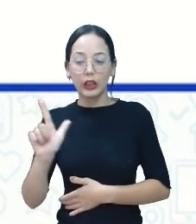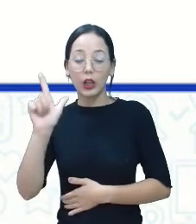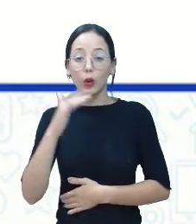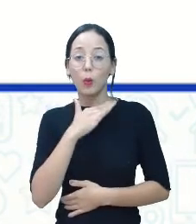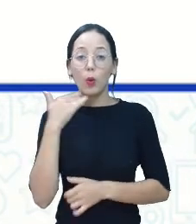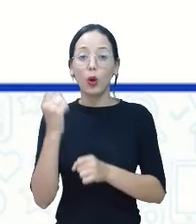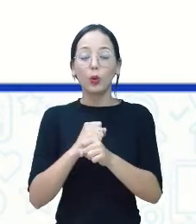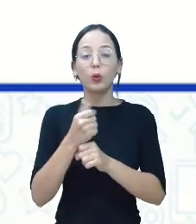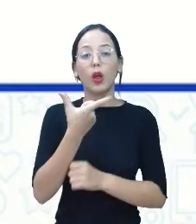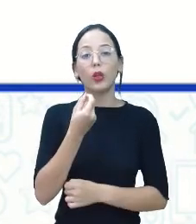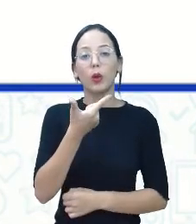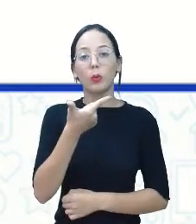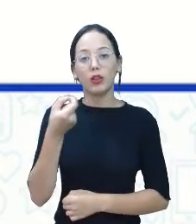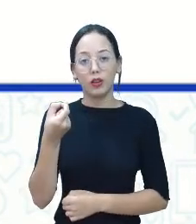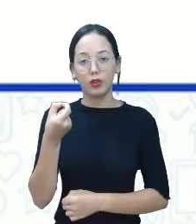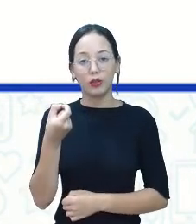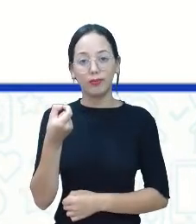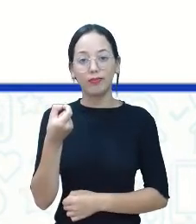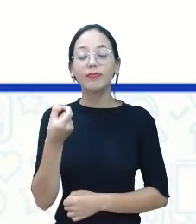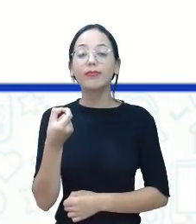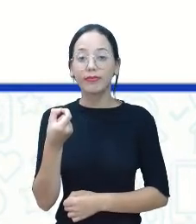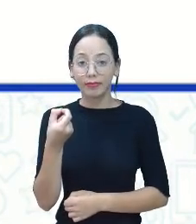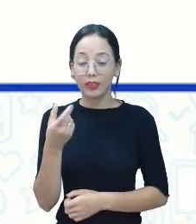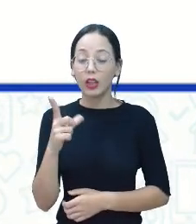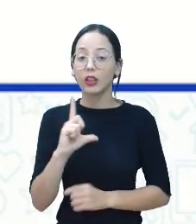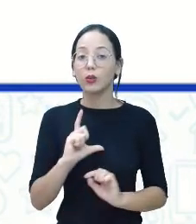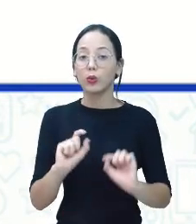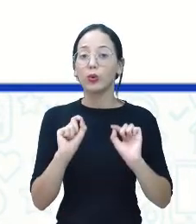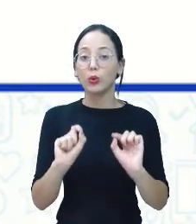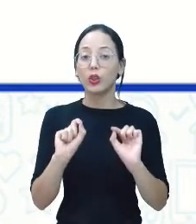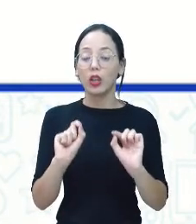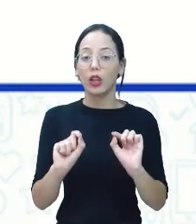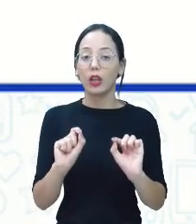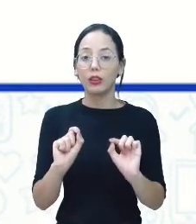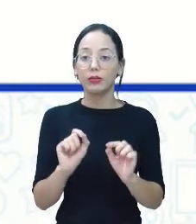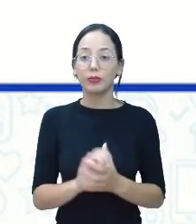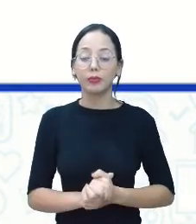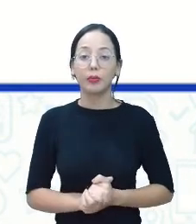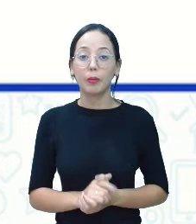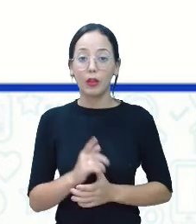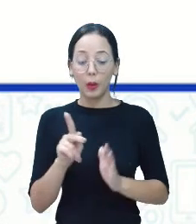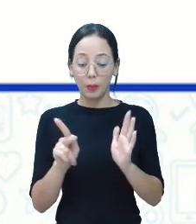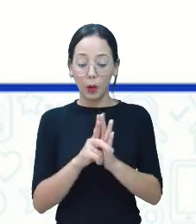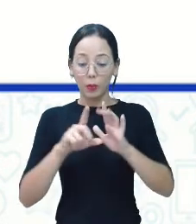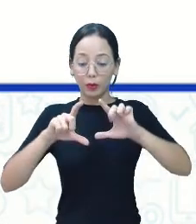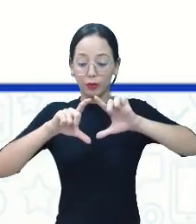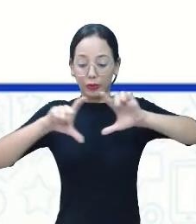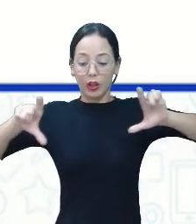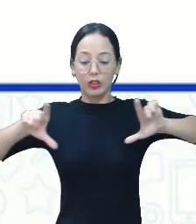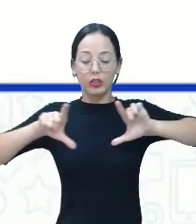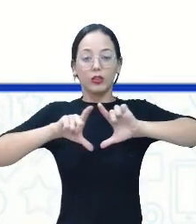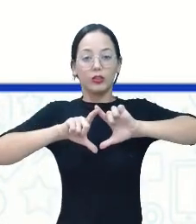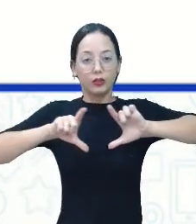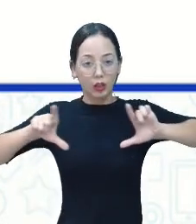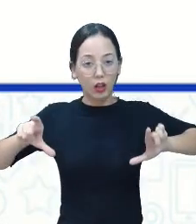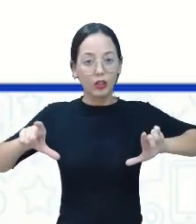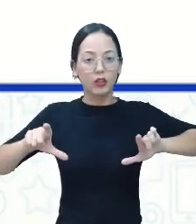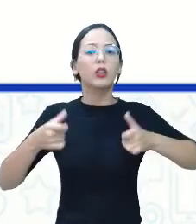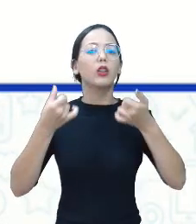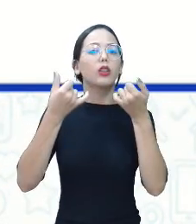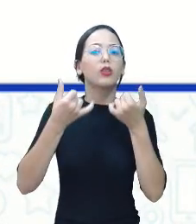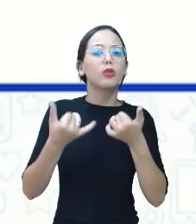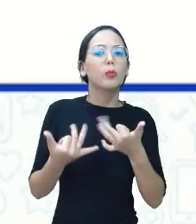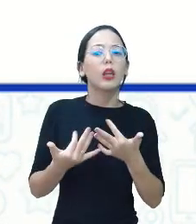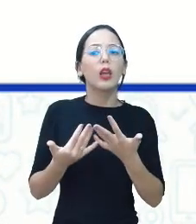em 2010. E aí nós temos aqui, não é? Nesta frase aqui, não é? Quando fala,